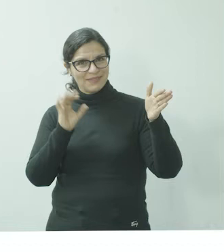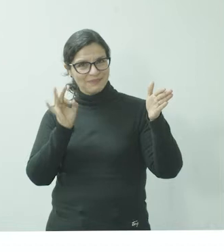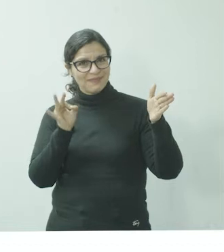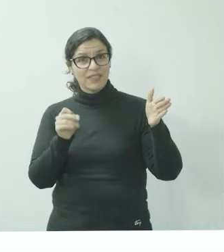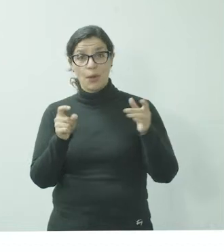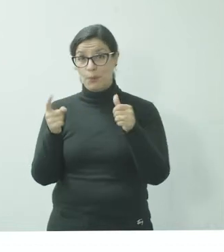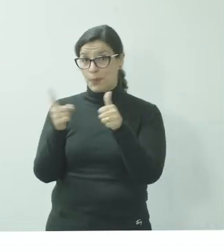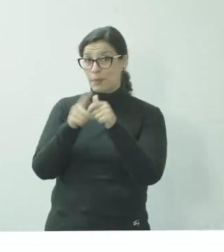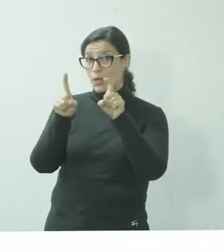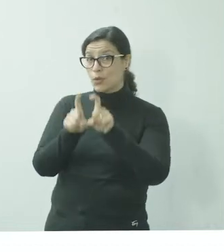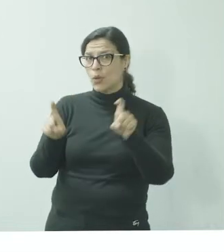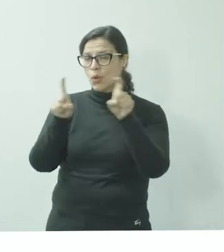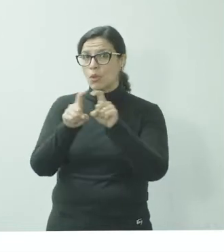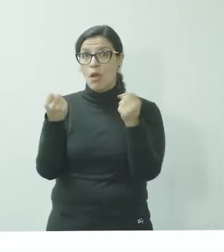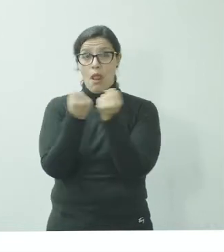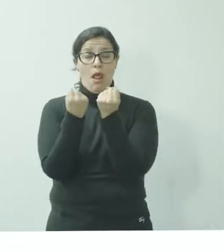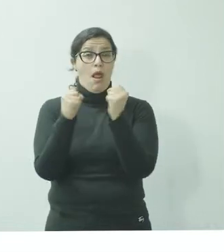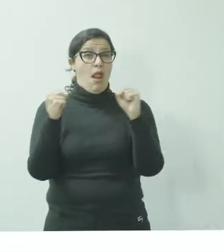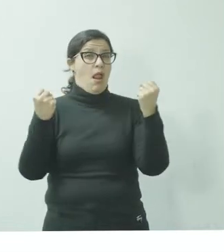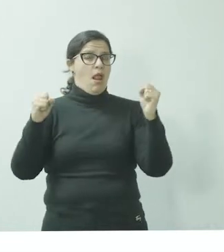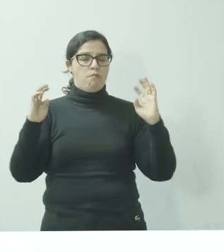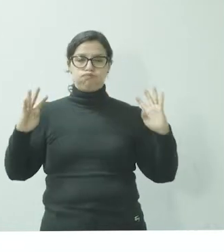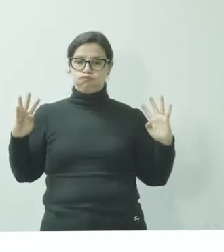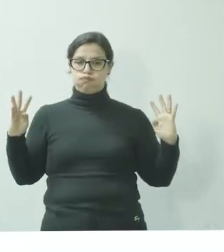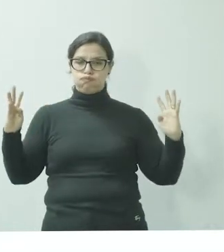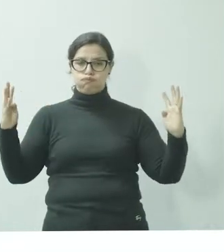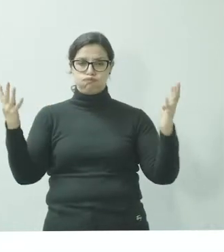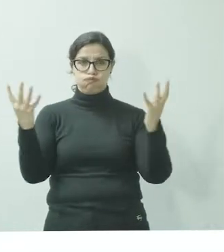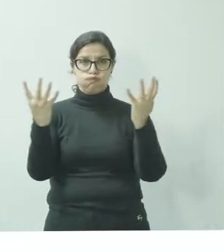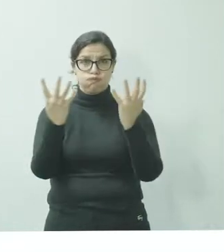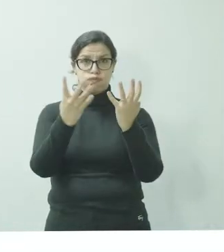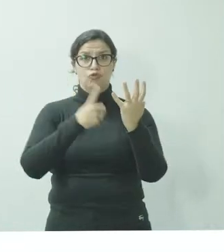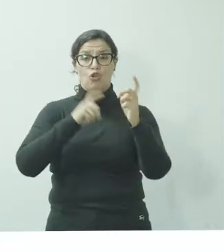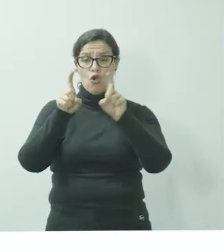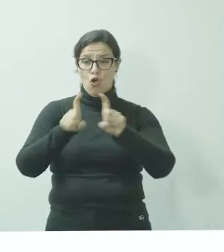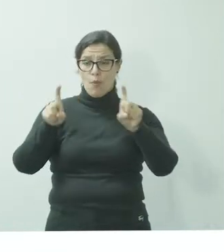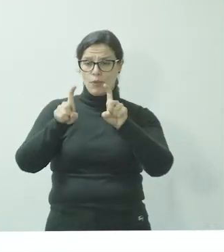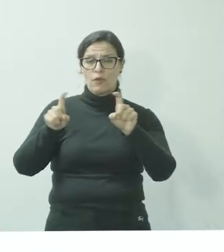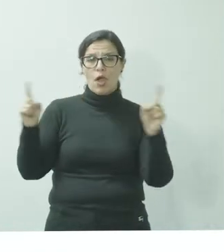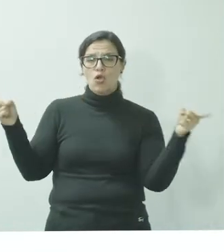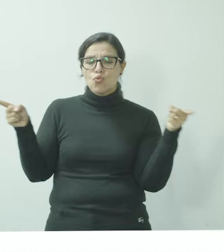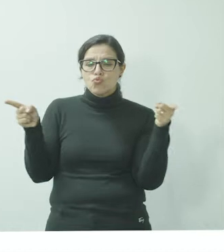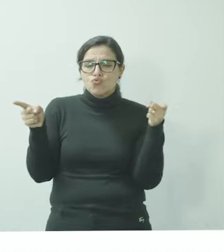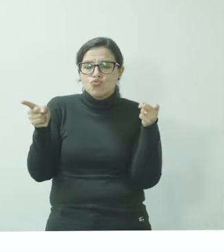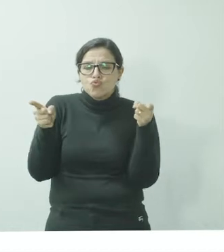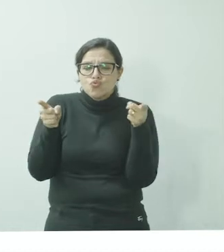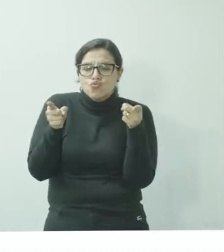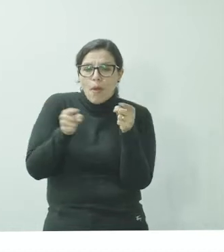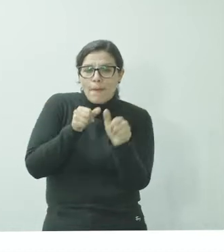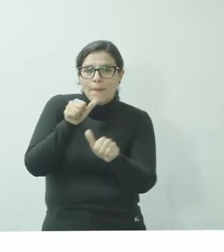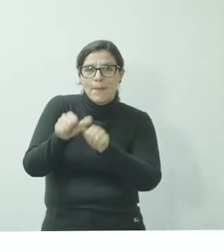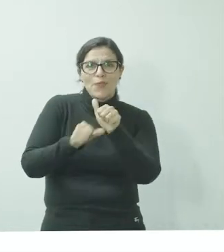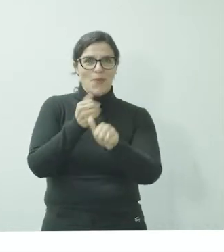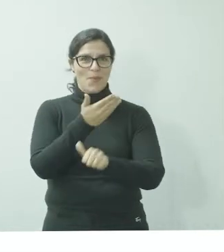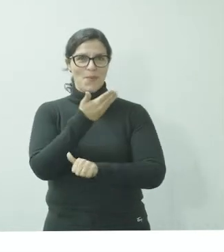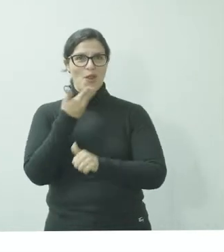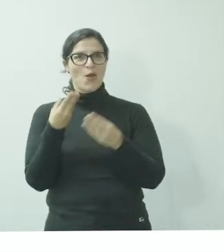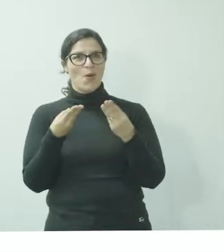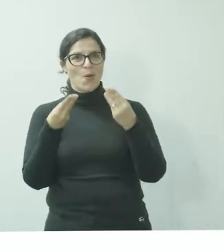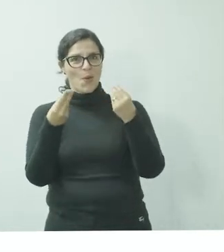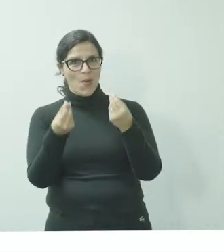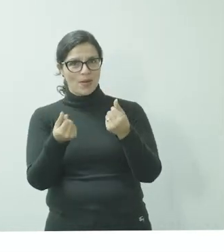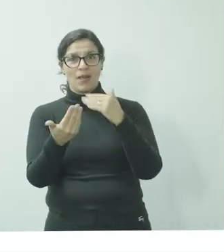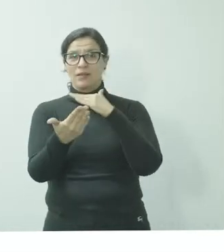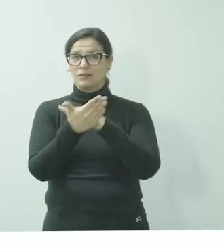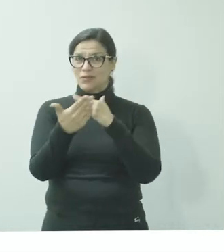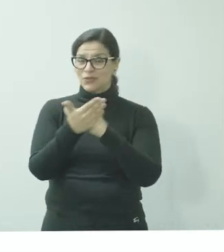computador ele era imenso gigante e foi melhorando aperfeiçoando né conforme as nossas